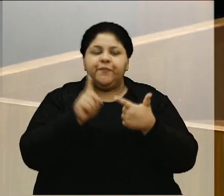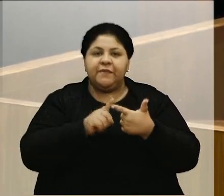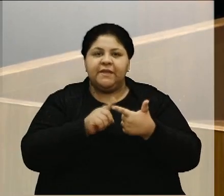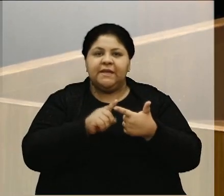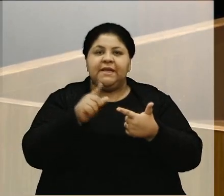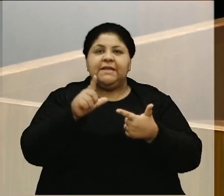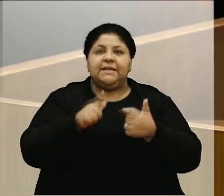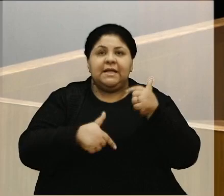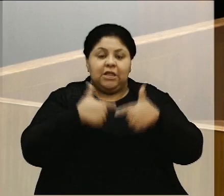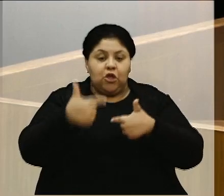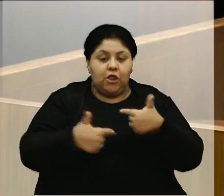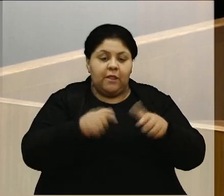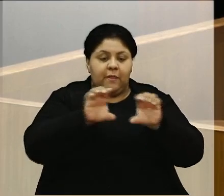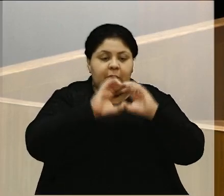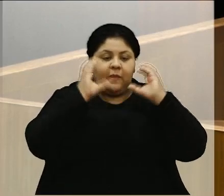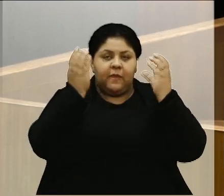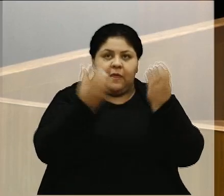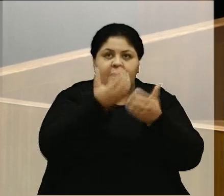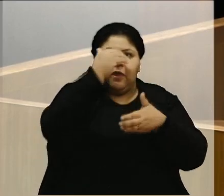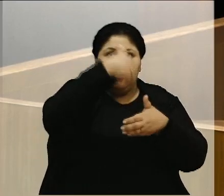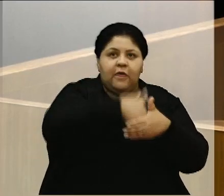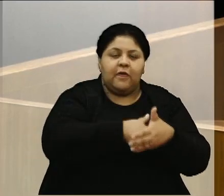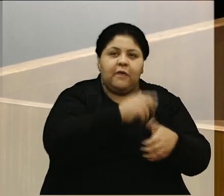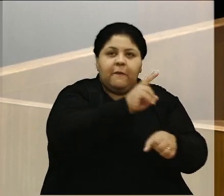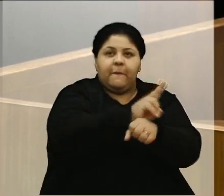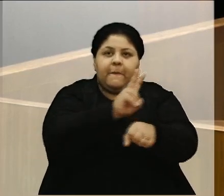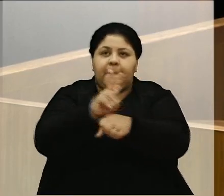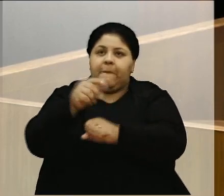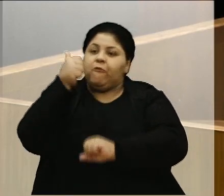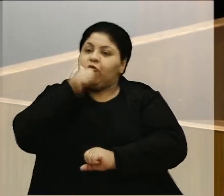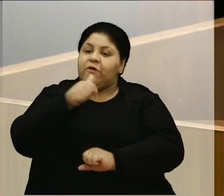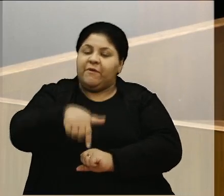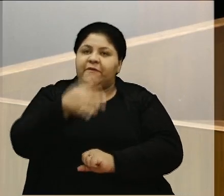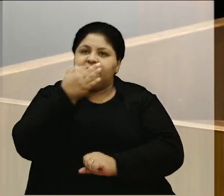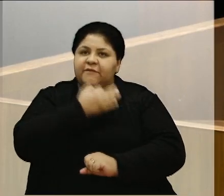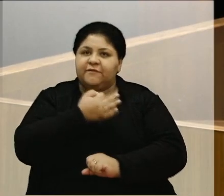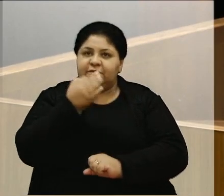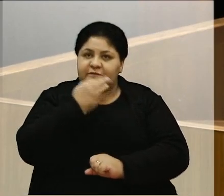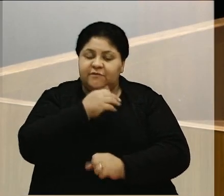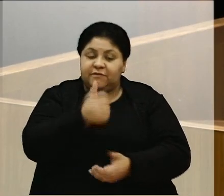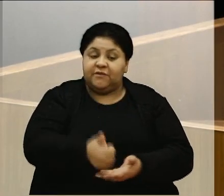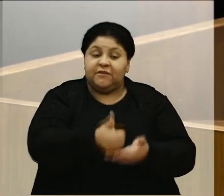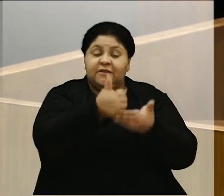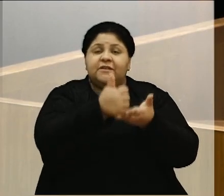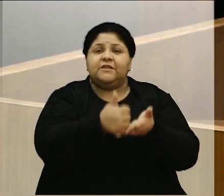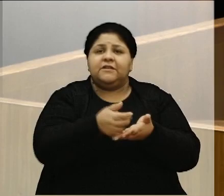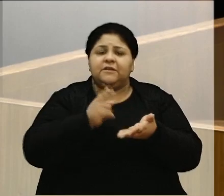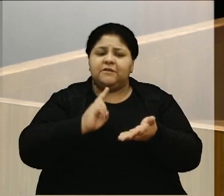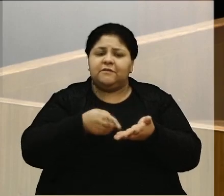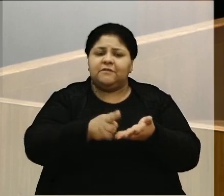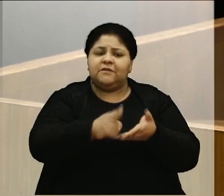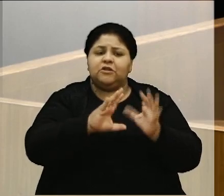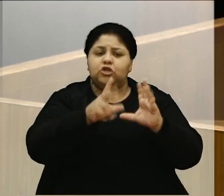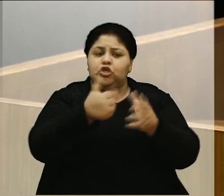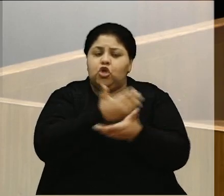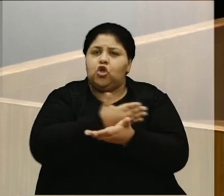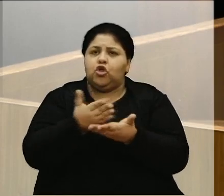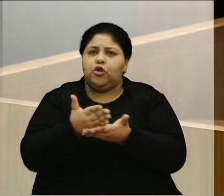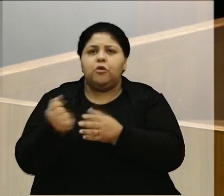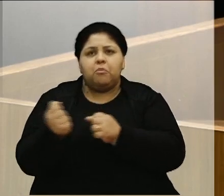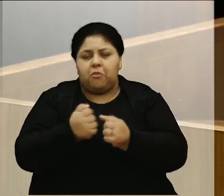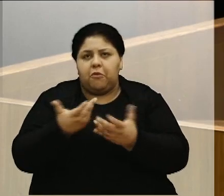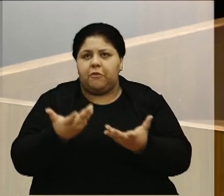na comunidade. Integramos a Rede de Proteção à Mulher de Caxias do Sul e contribuímos ativamente em todas as iniciativas